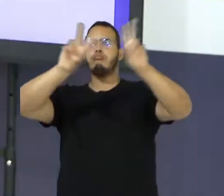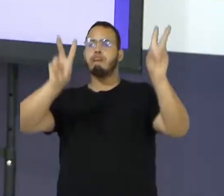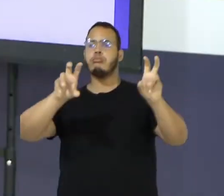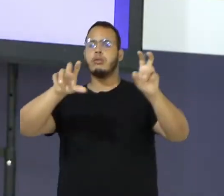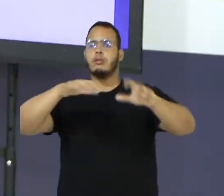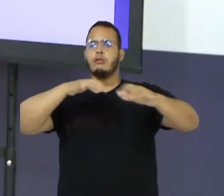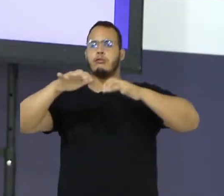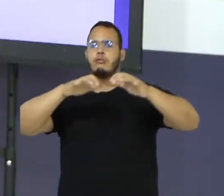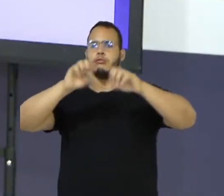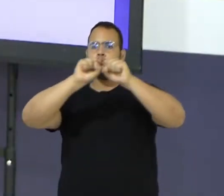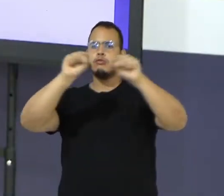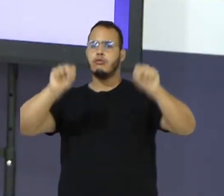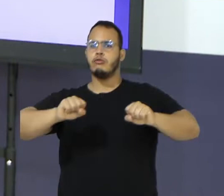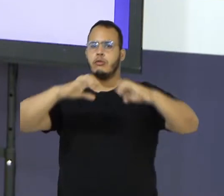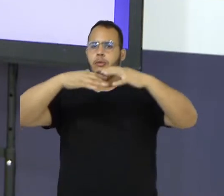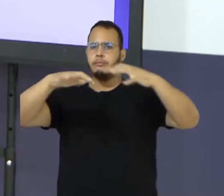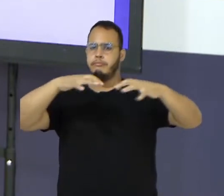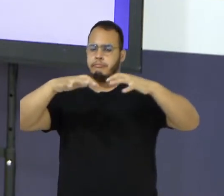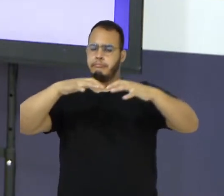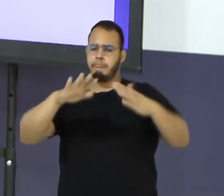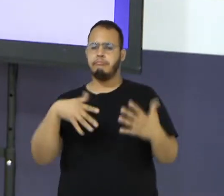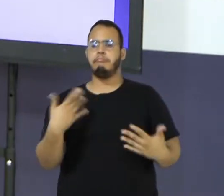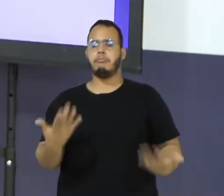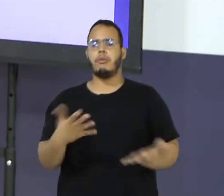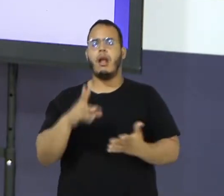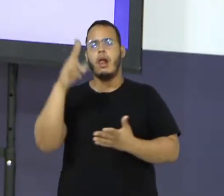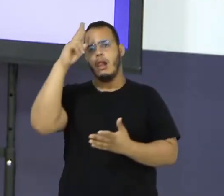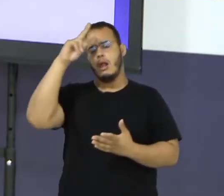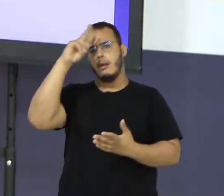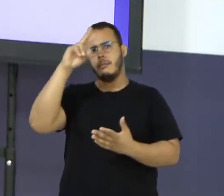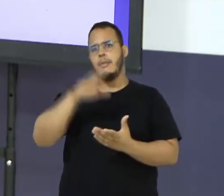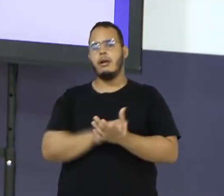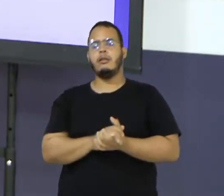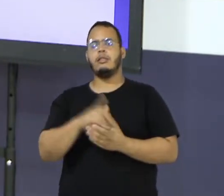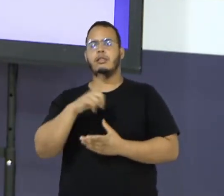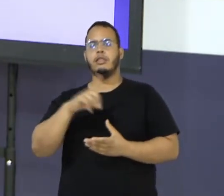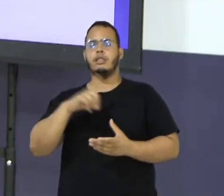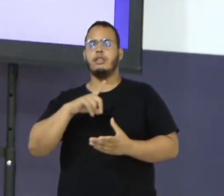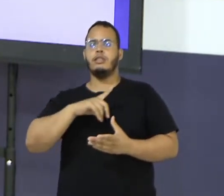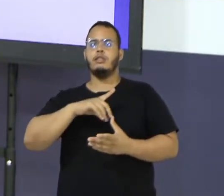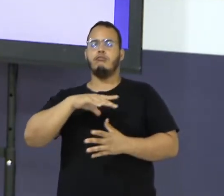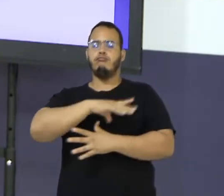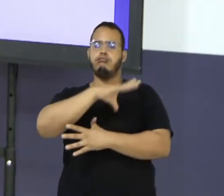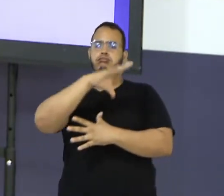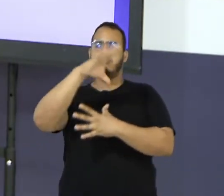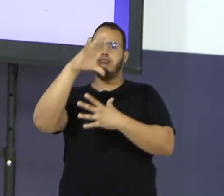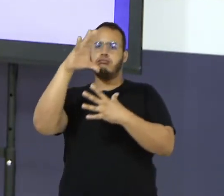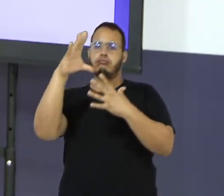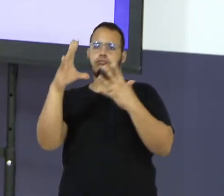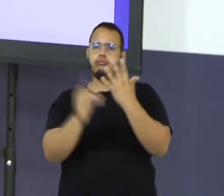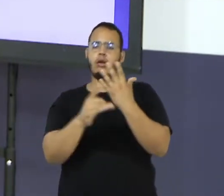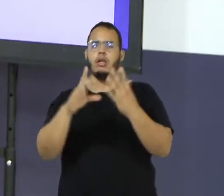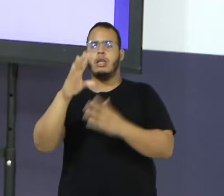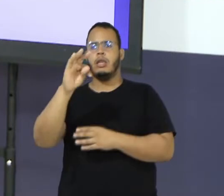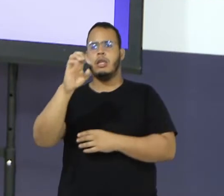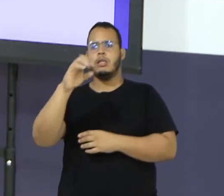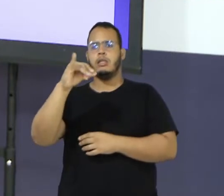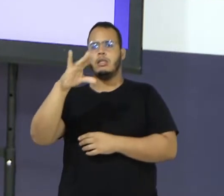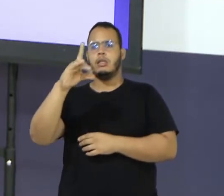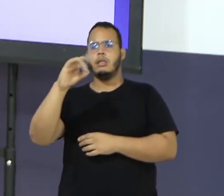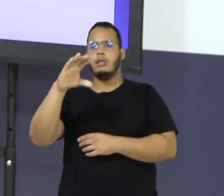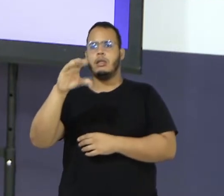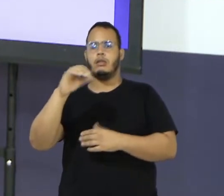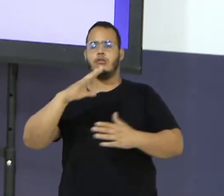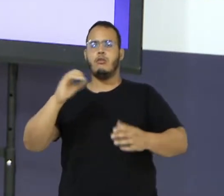locomotor. Só para relembrar aqui, a gente viu, que um conjunto de tecidos é um órgão. Então, vários tecidos